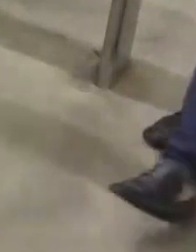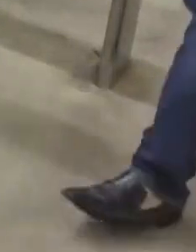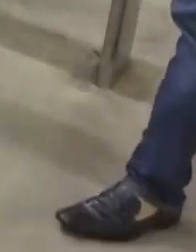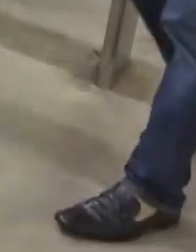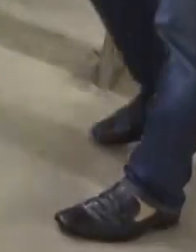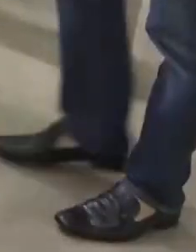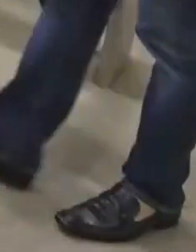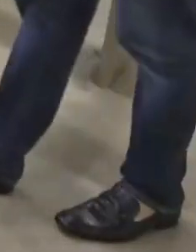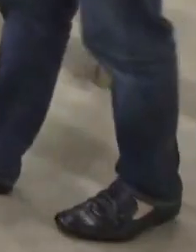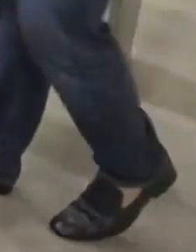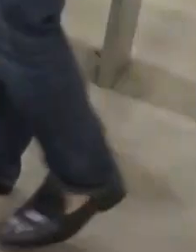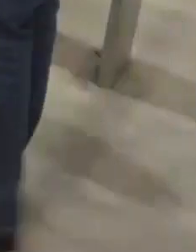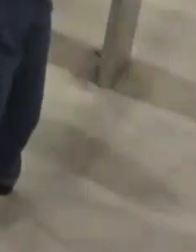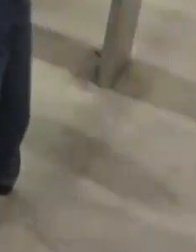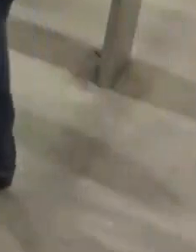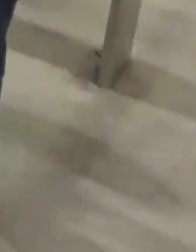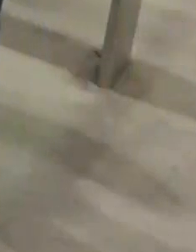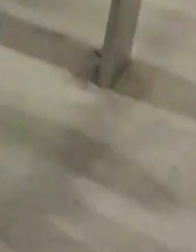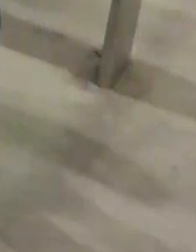sim